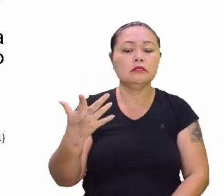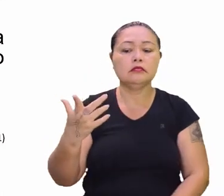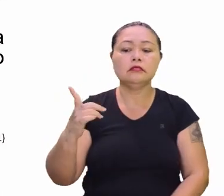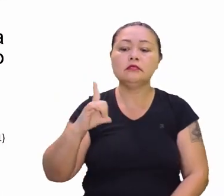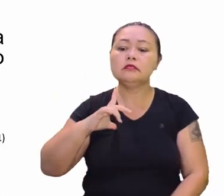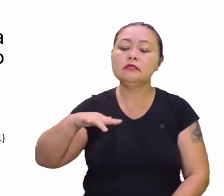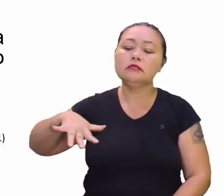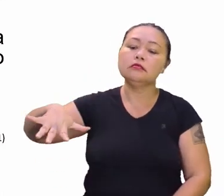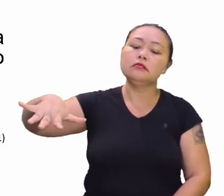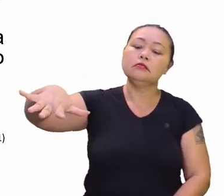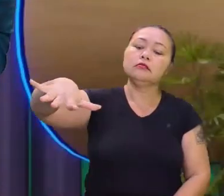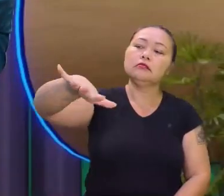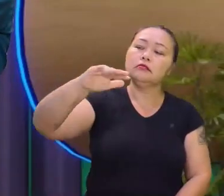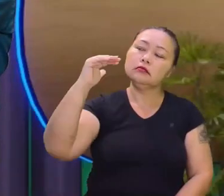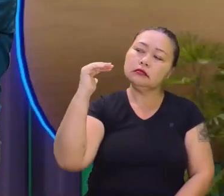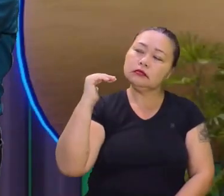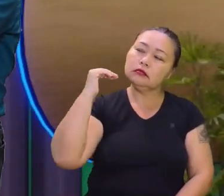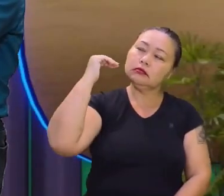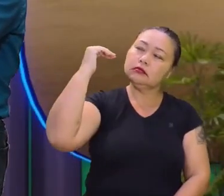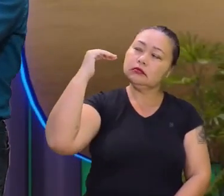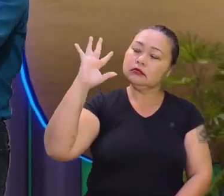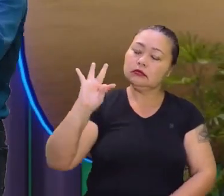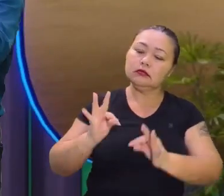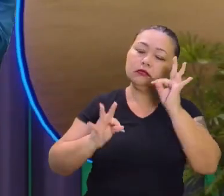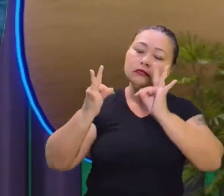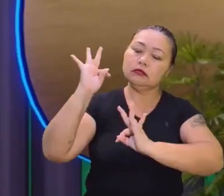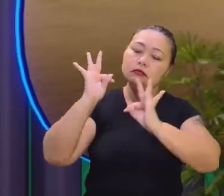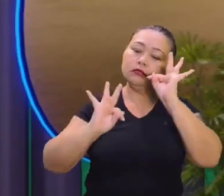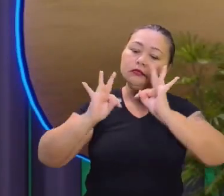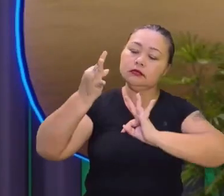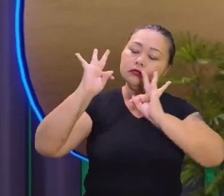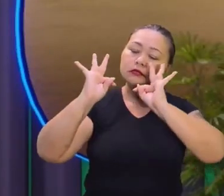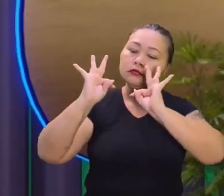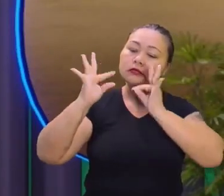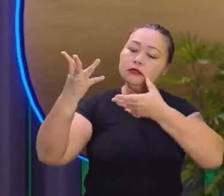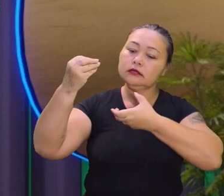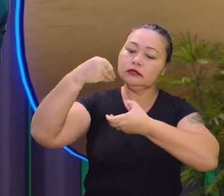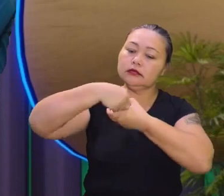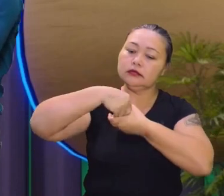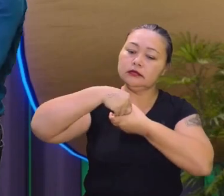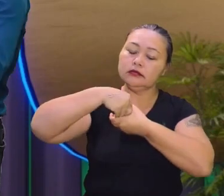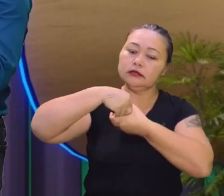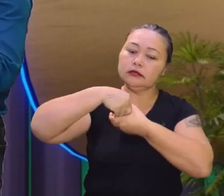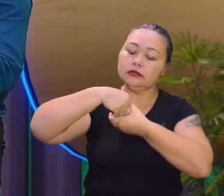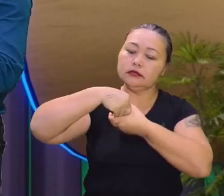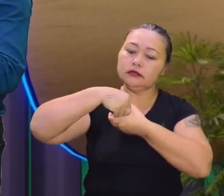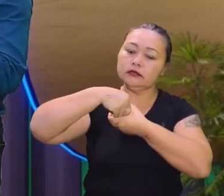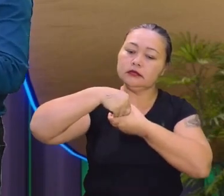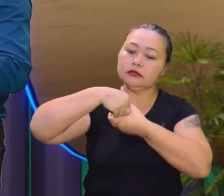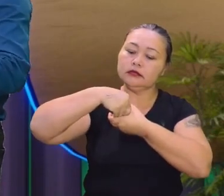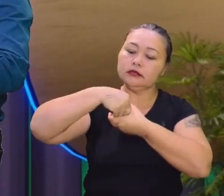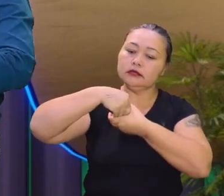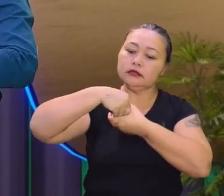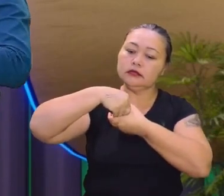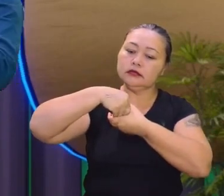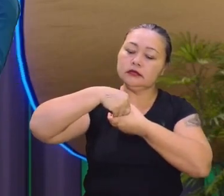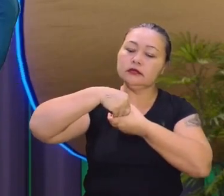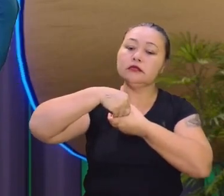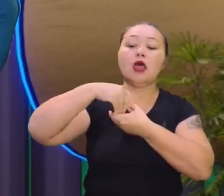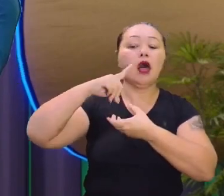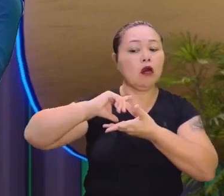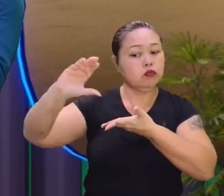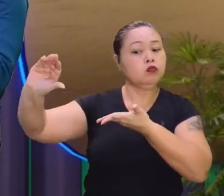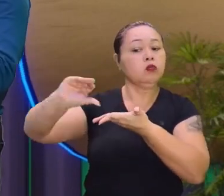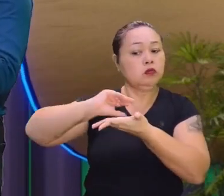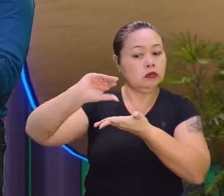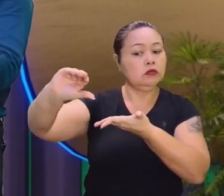que abrange alta tecnologia, vinculado inclusive a altos